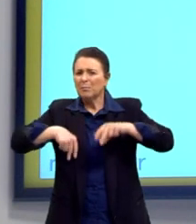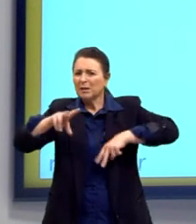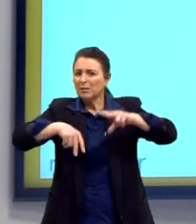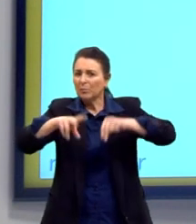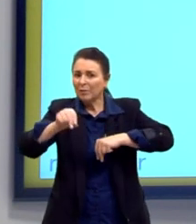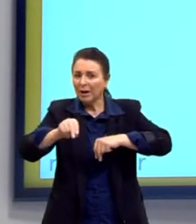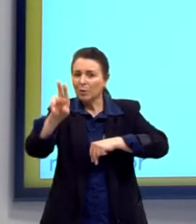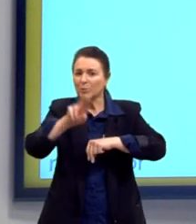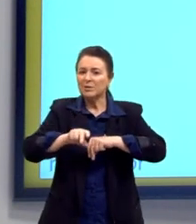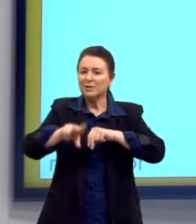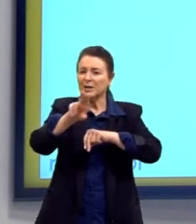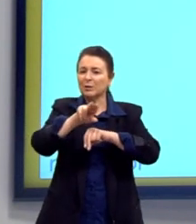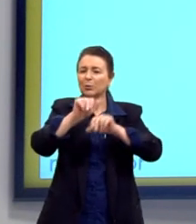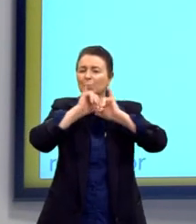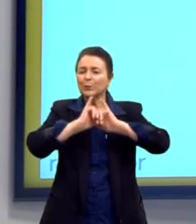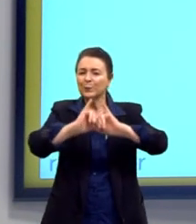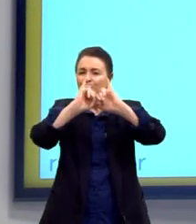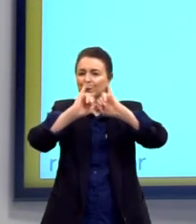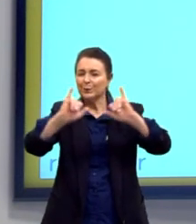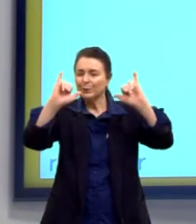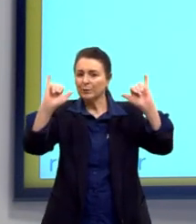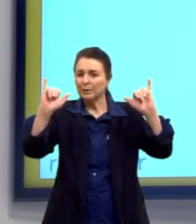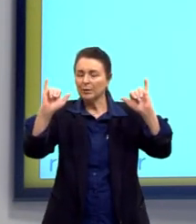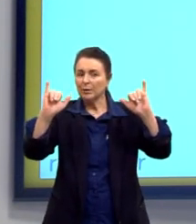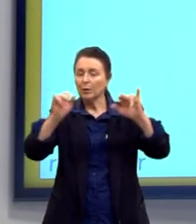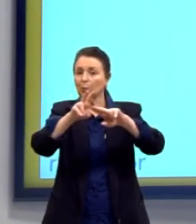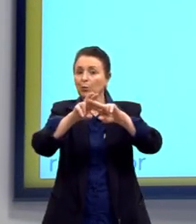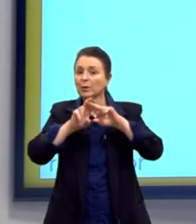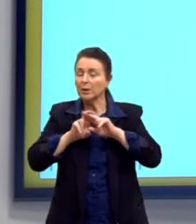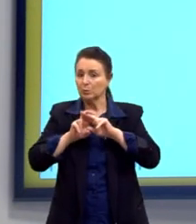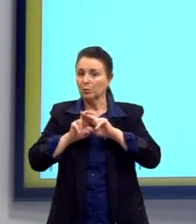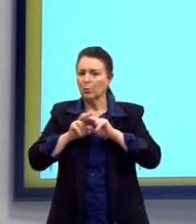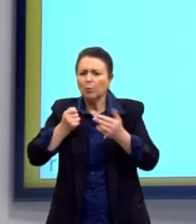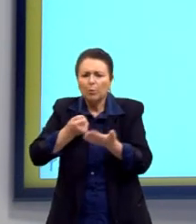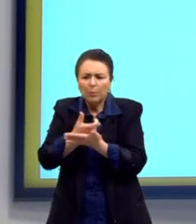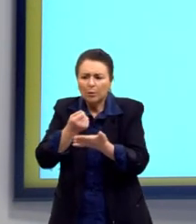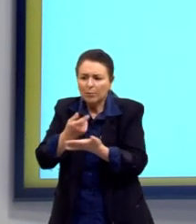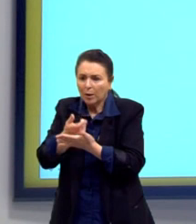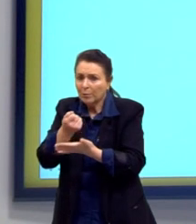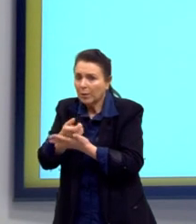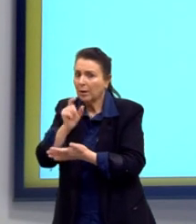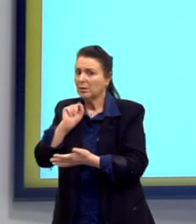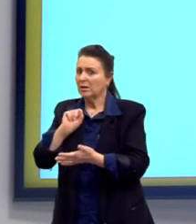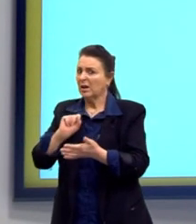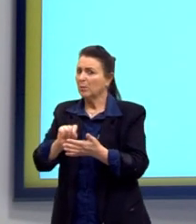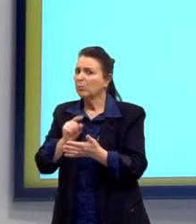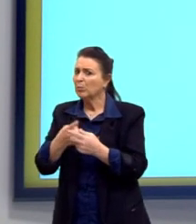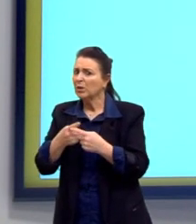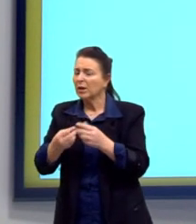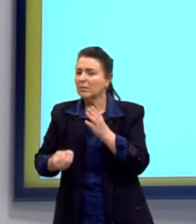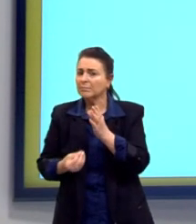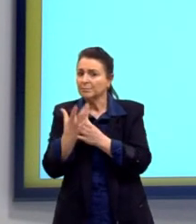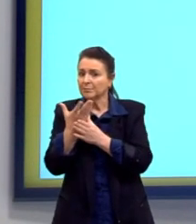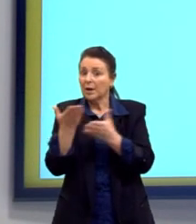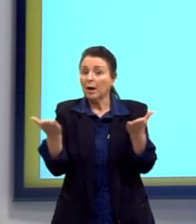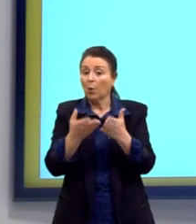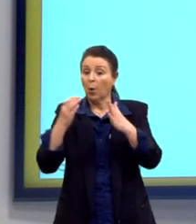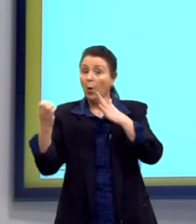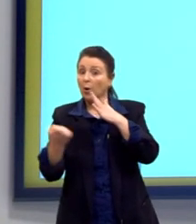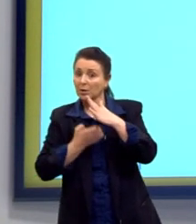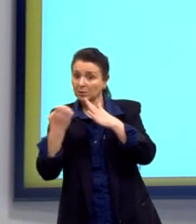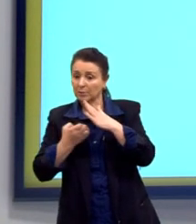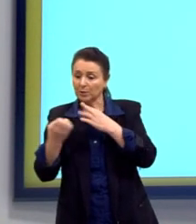publicidade nesse caso o fato gerador do consumo seria a produção mas atualmente as empresas